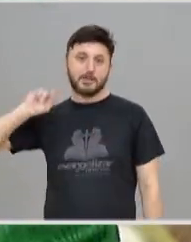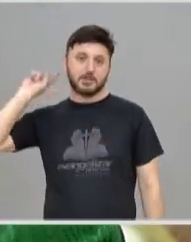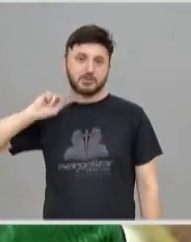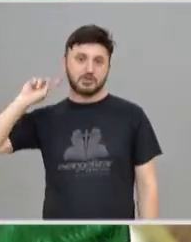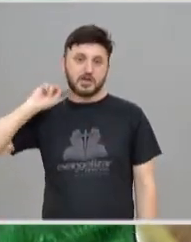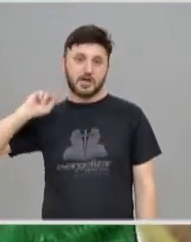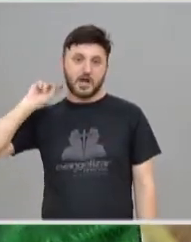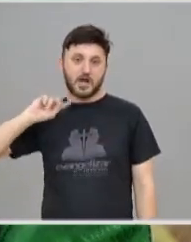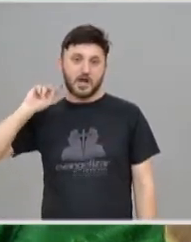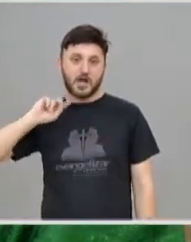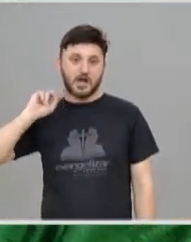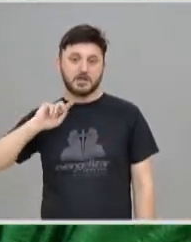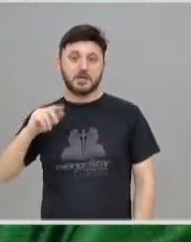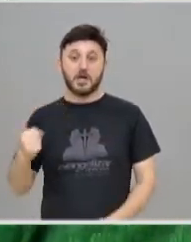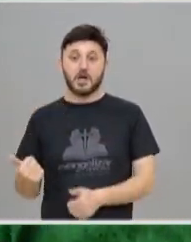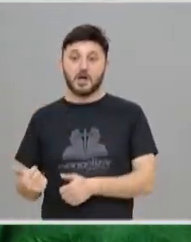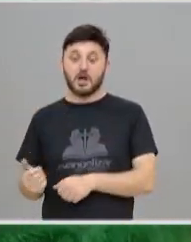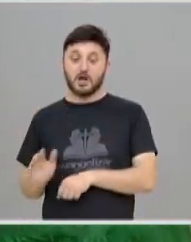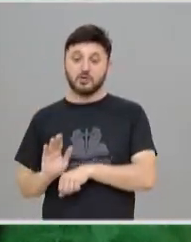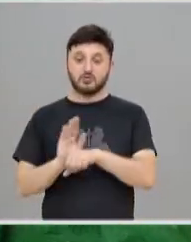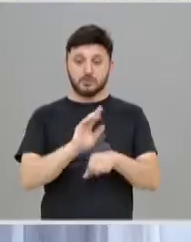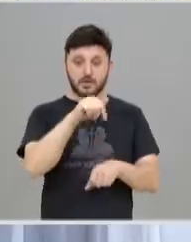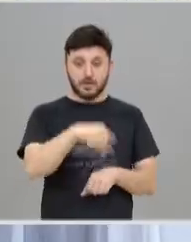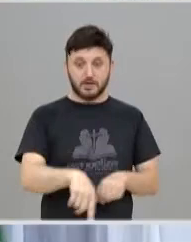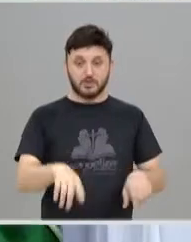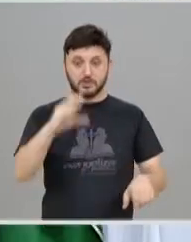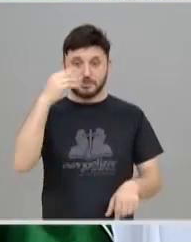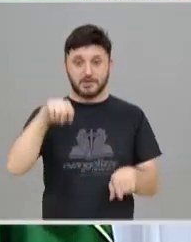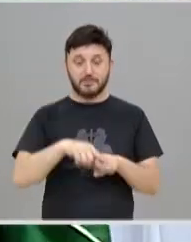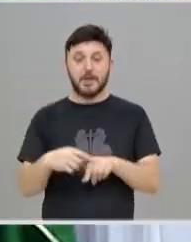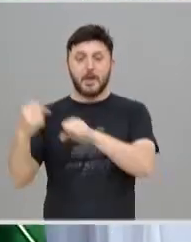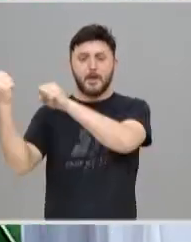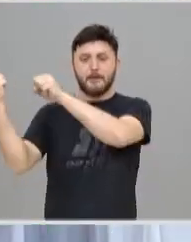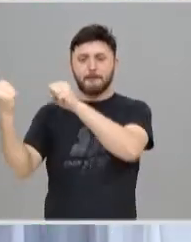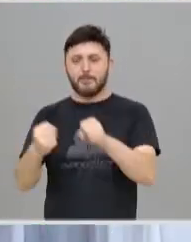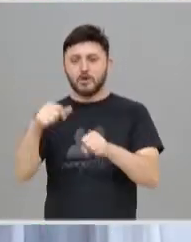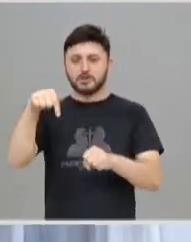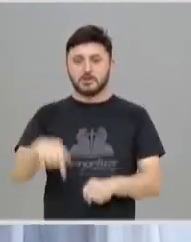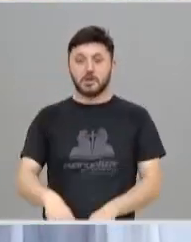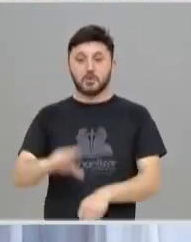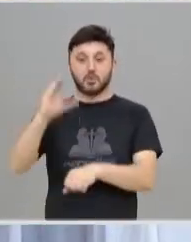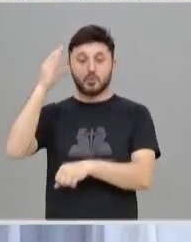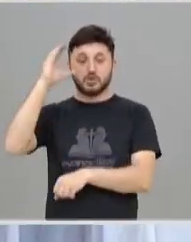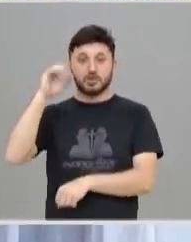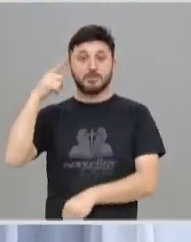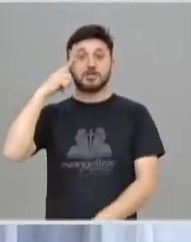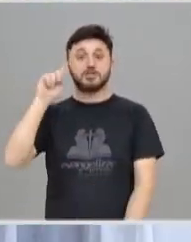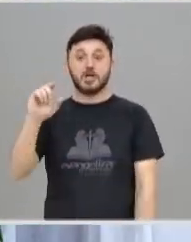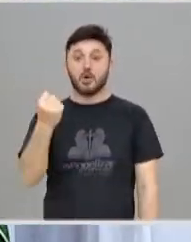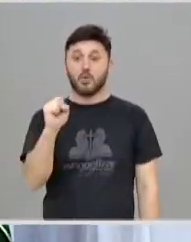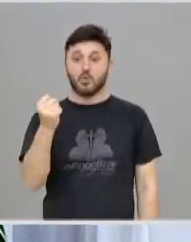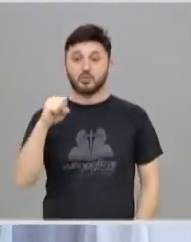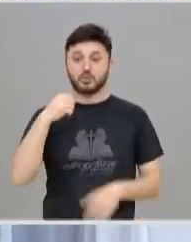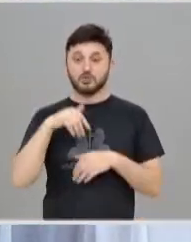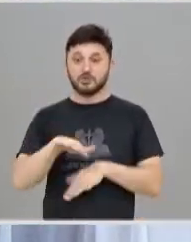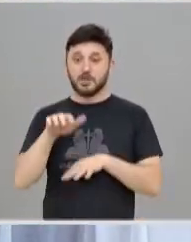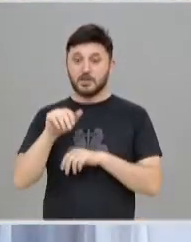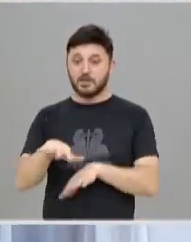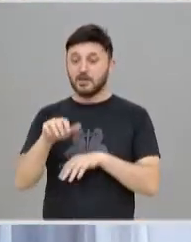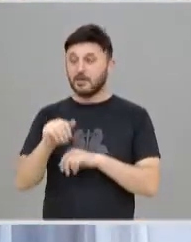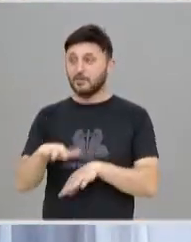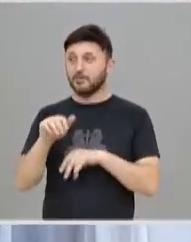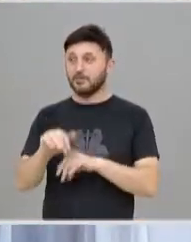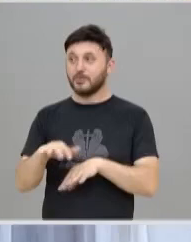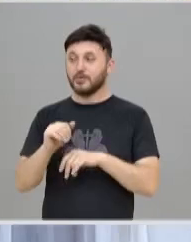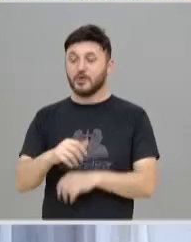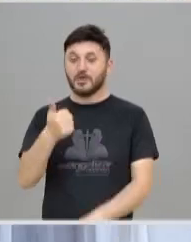que será auxiliar daqui. E a posse deles aqui na Arquidiocese será no dia 8 de setembro, às 10